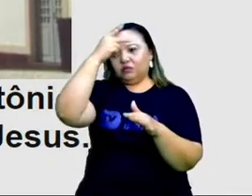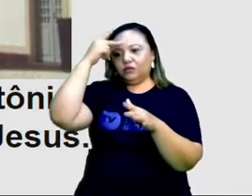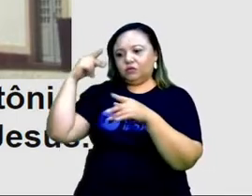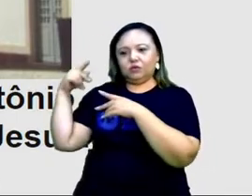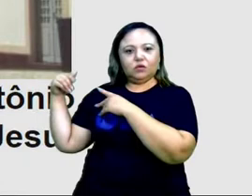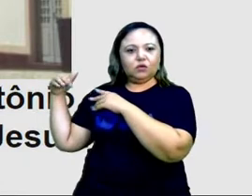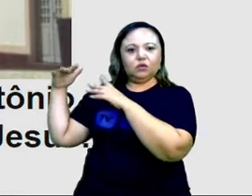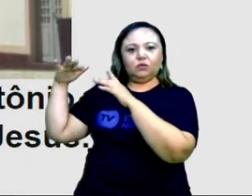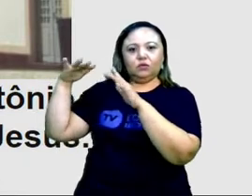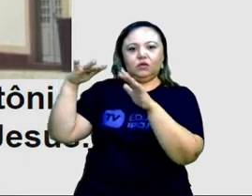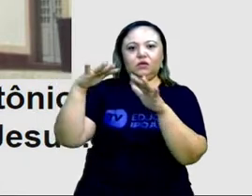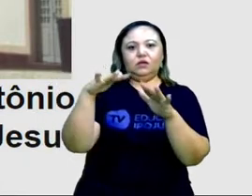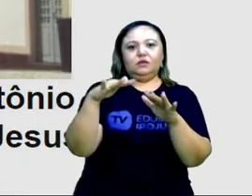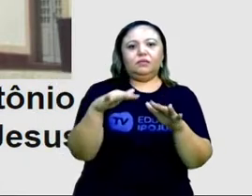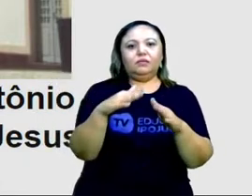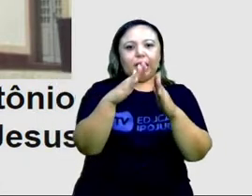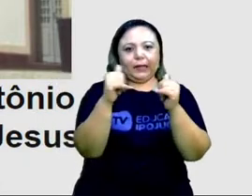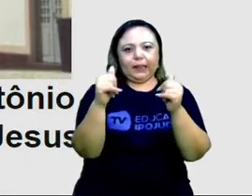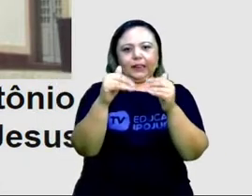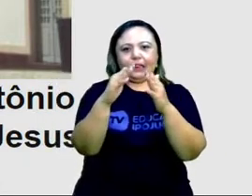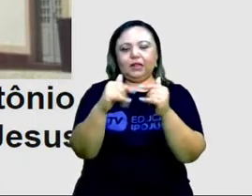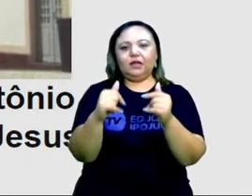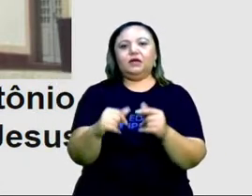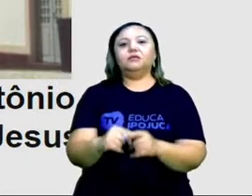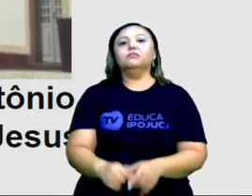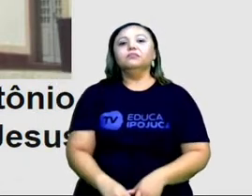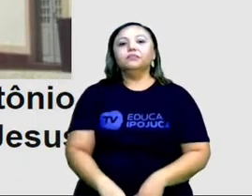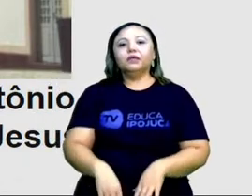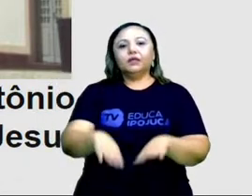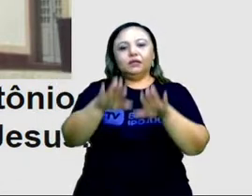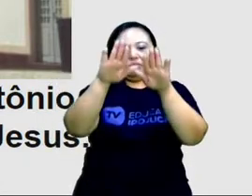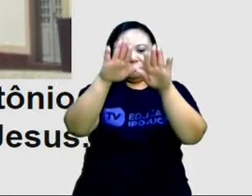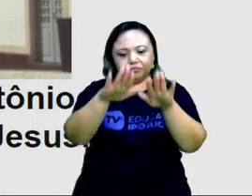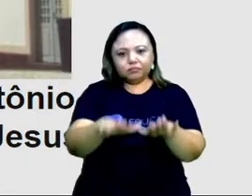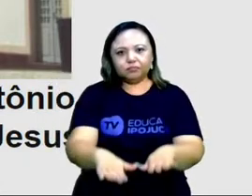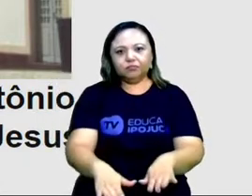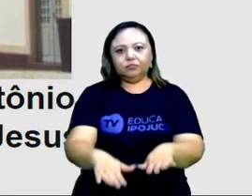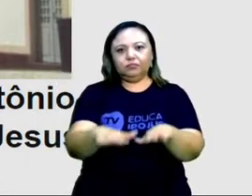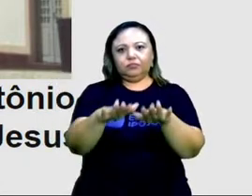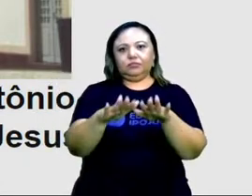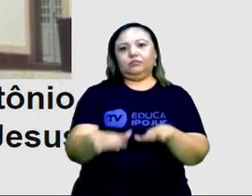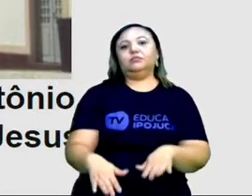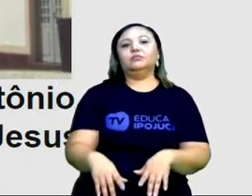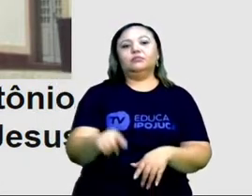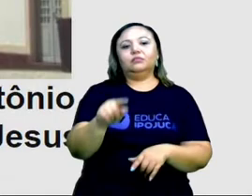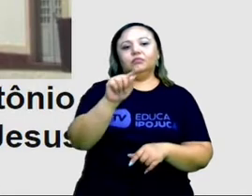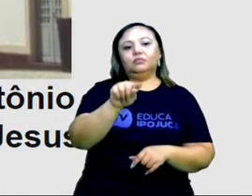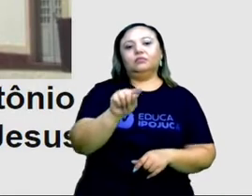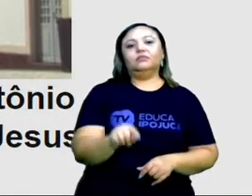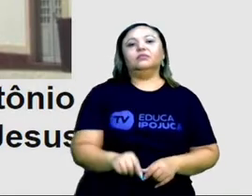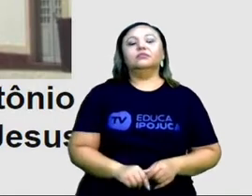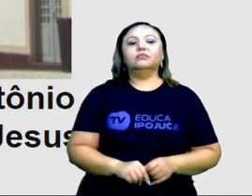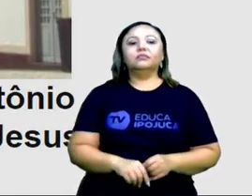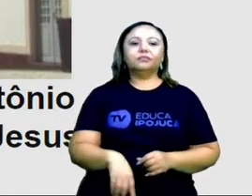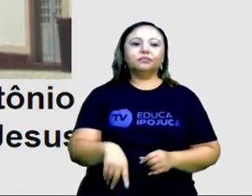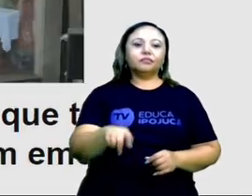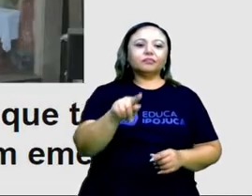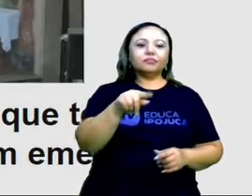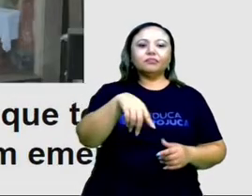seus pedidos e pagar as suas promessas conforme o seu